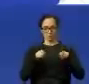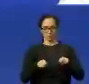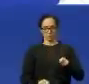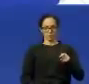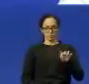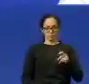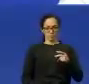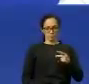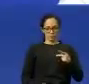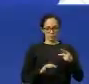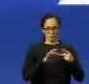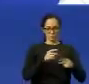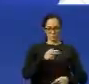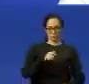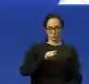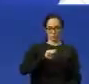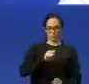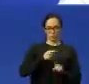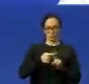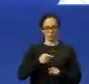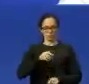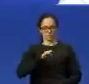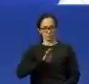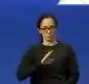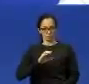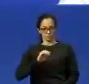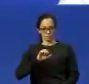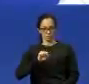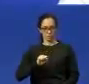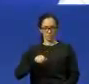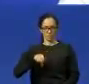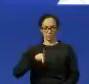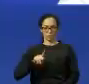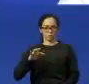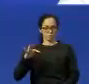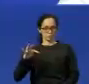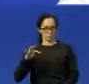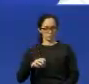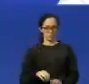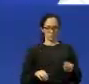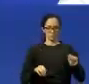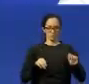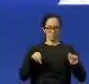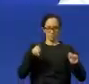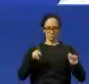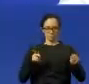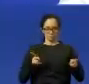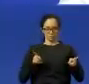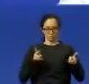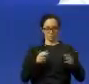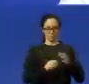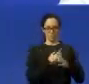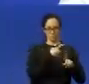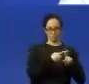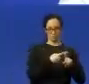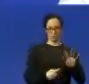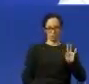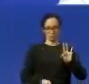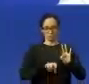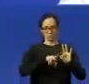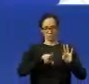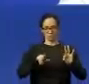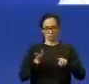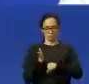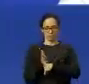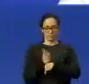t é igual a mais b cosseno de kt, em que a, b e k são constantes reais e positivas, e T representa a variável